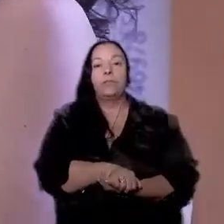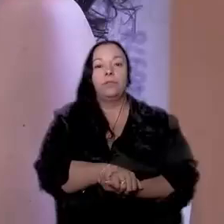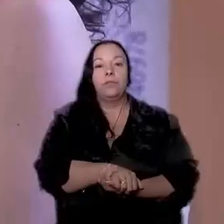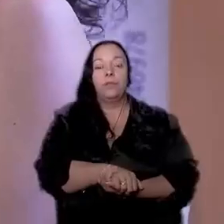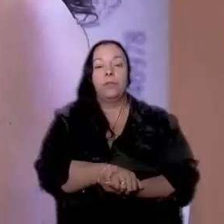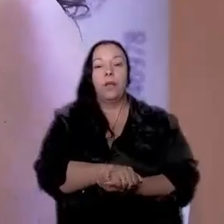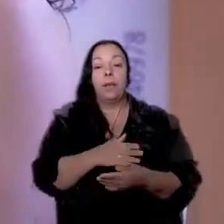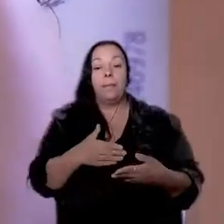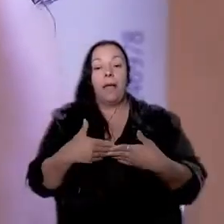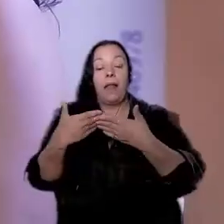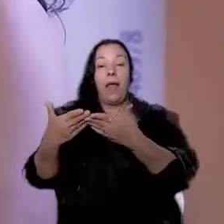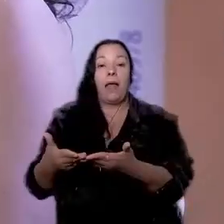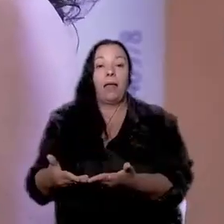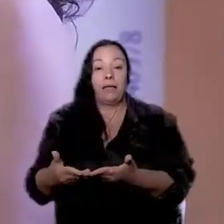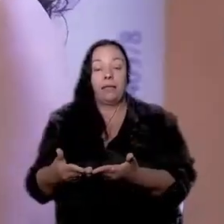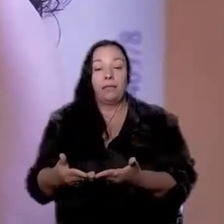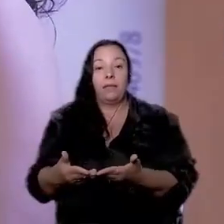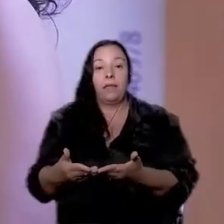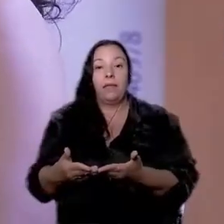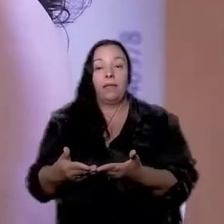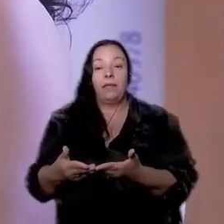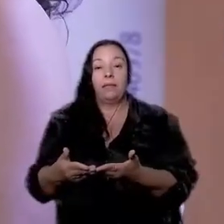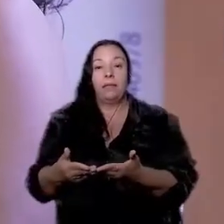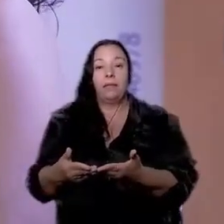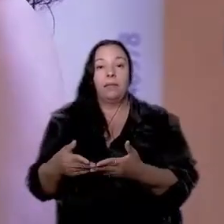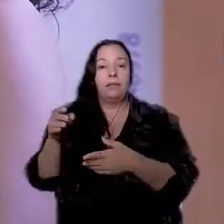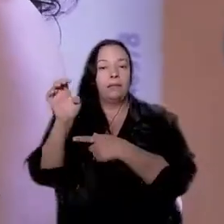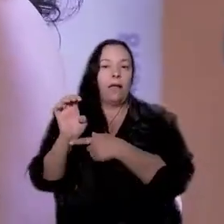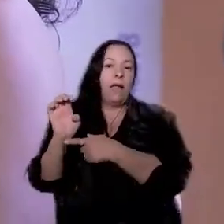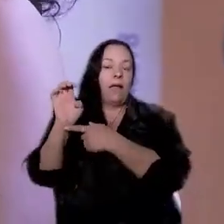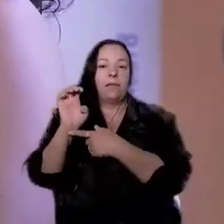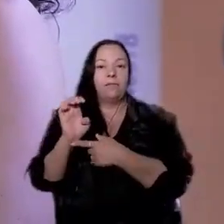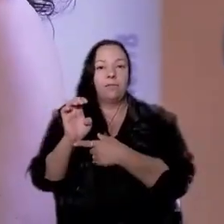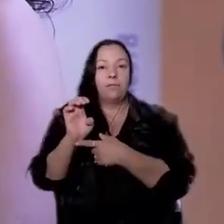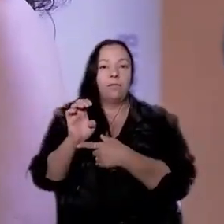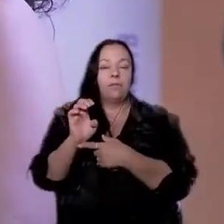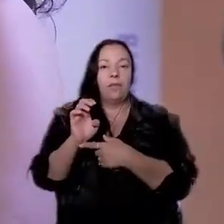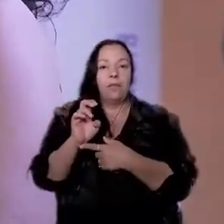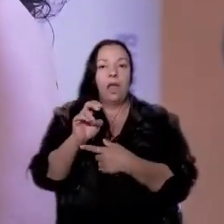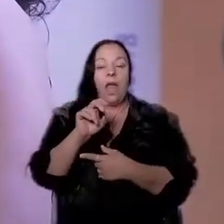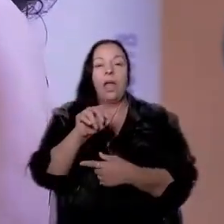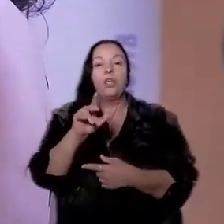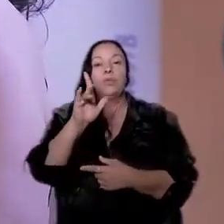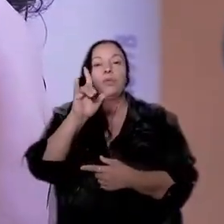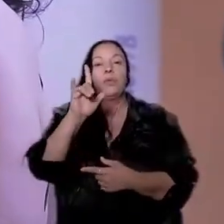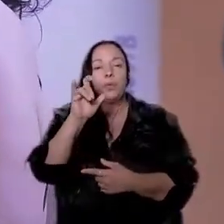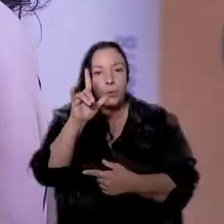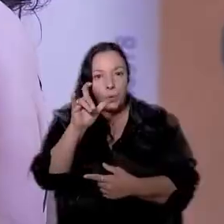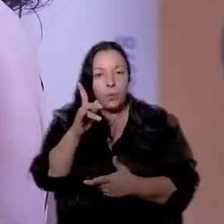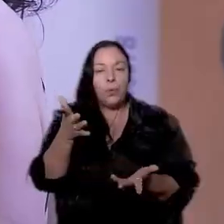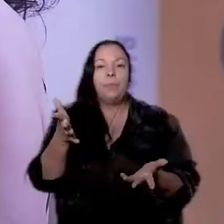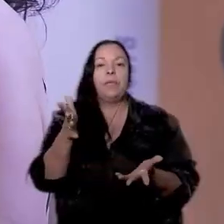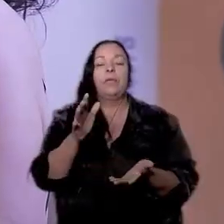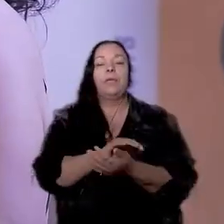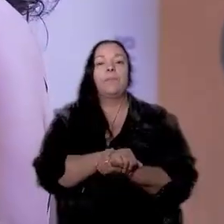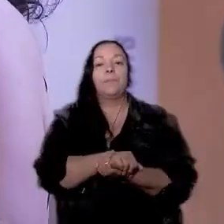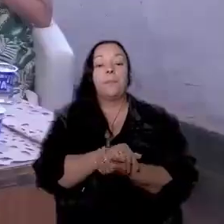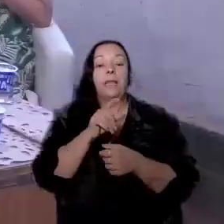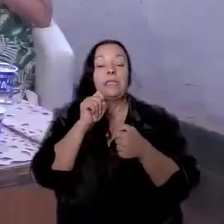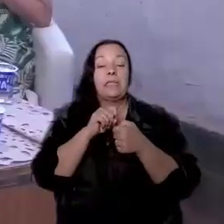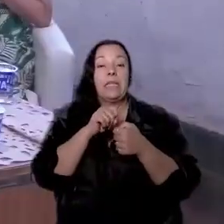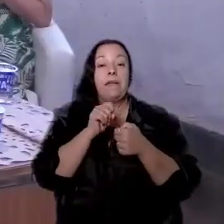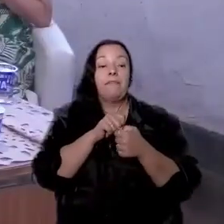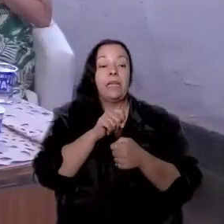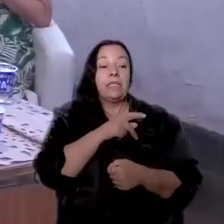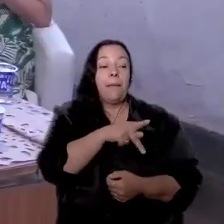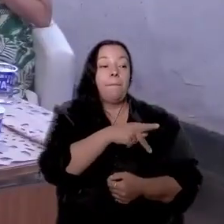servidores para ir até várias capitais do Brasil, algumas com transmissão ao vivo, transmissão no YouTube, dando treinamento e ensinando a fazer.